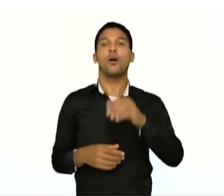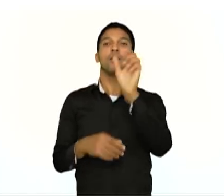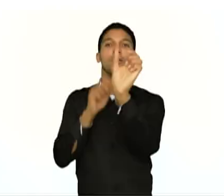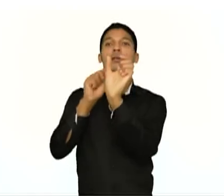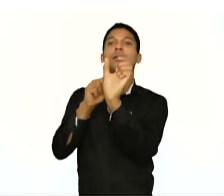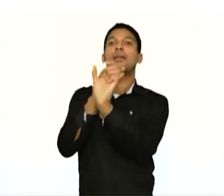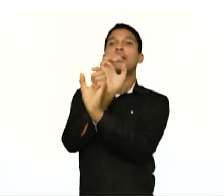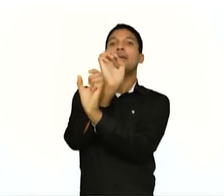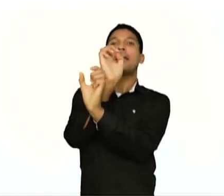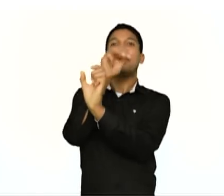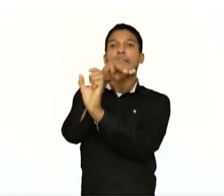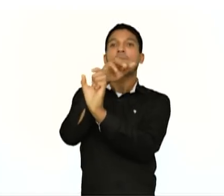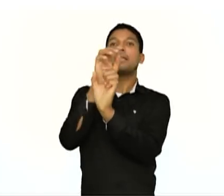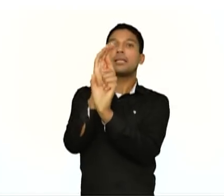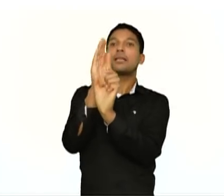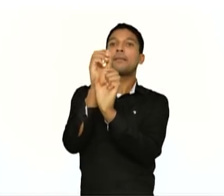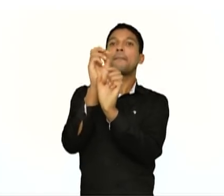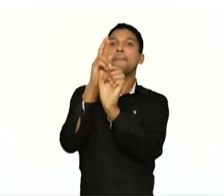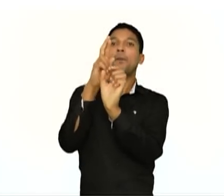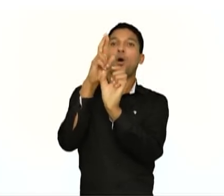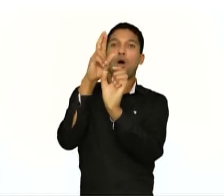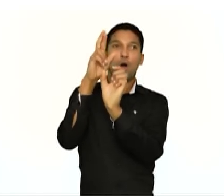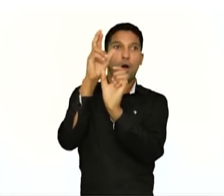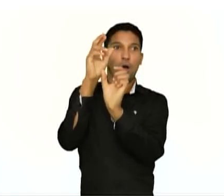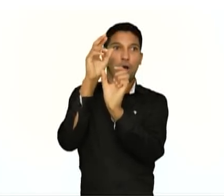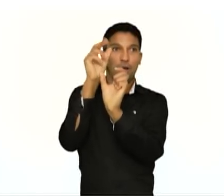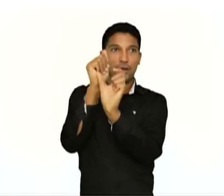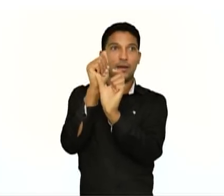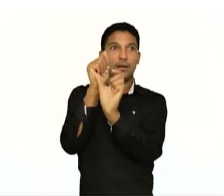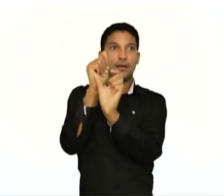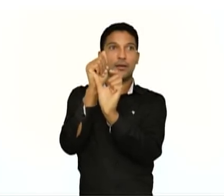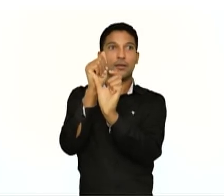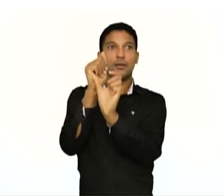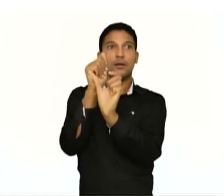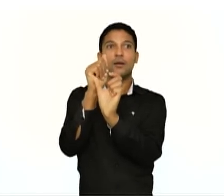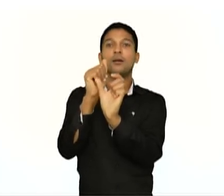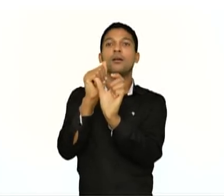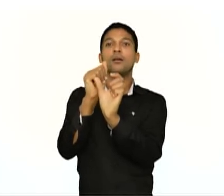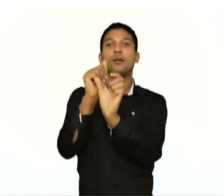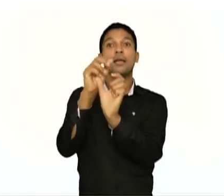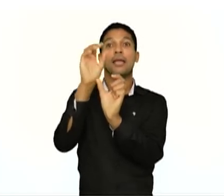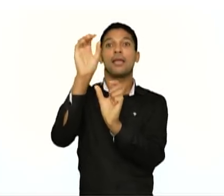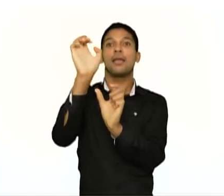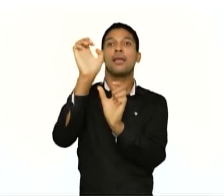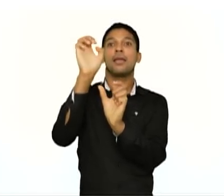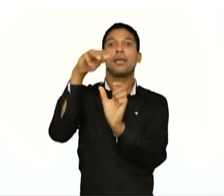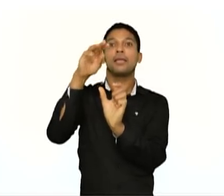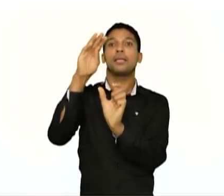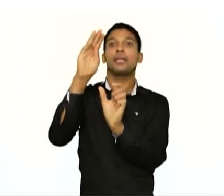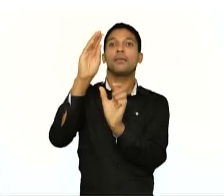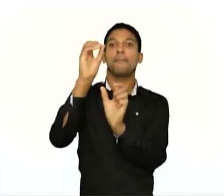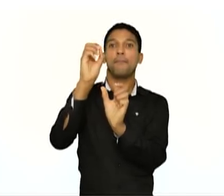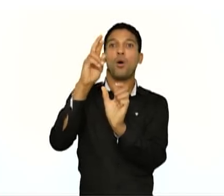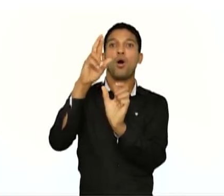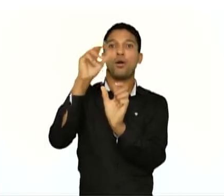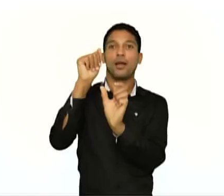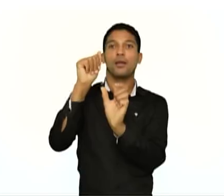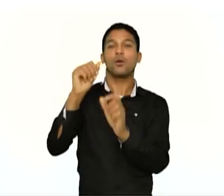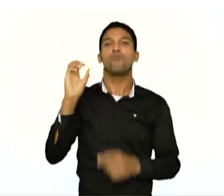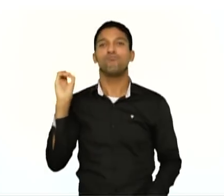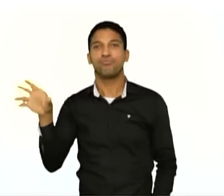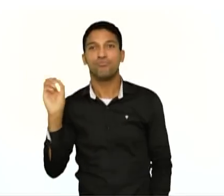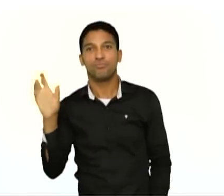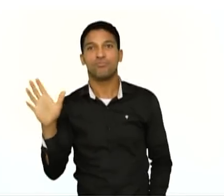hora, embora é uma palavra que não tem nada a ver com em boa hora, né? Ela muda totalmente o significado, já que é uma